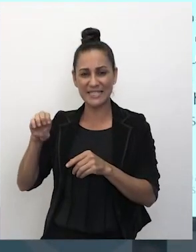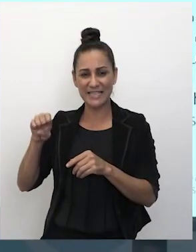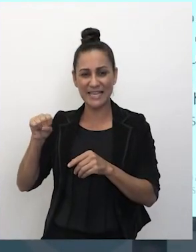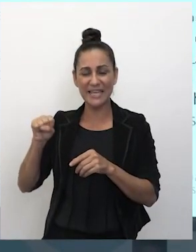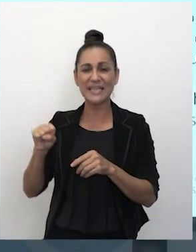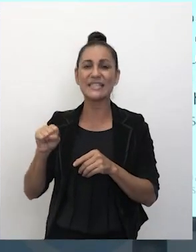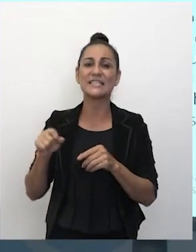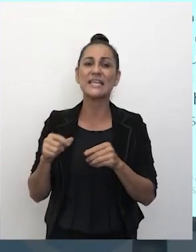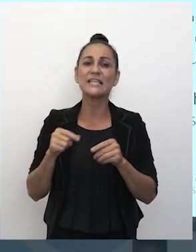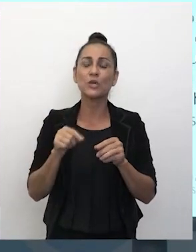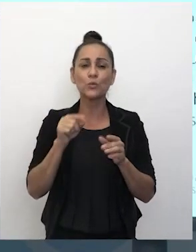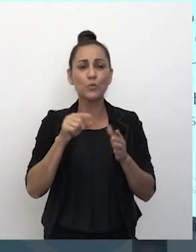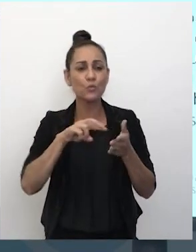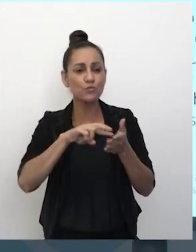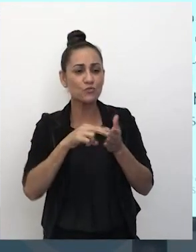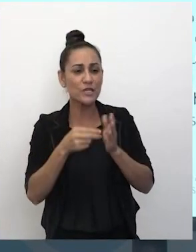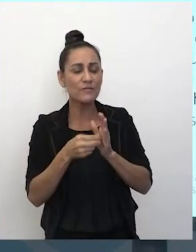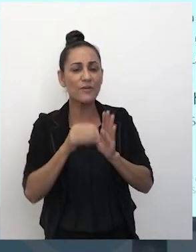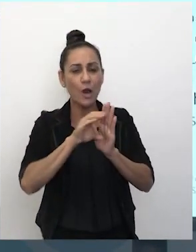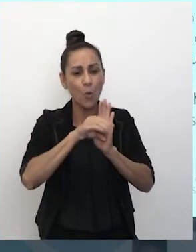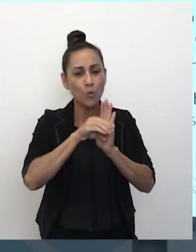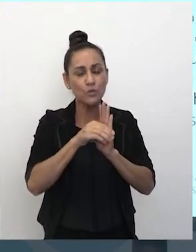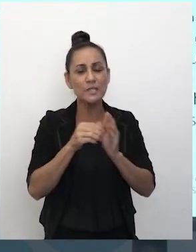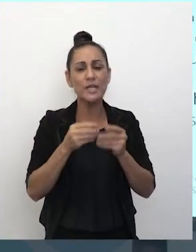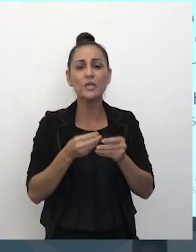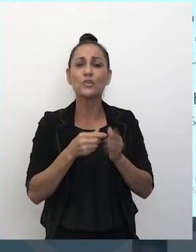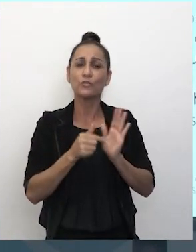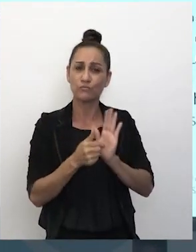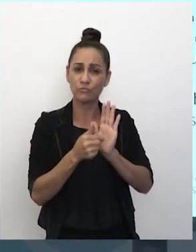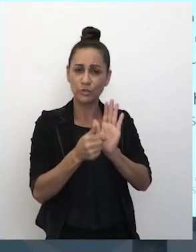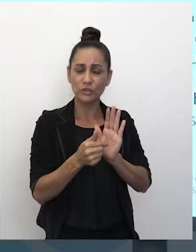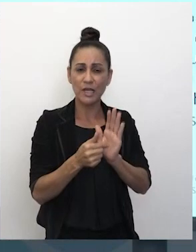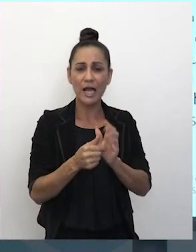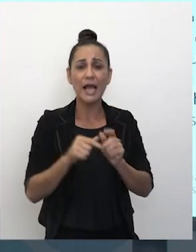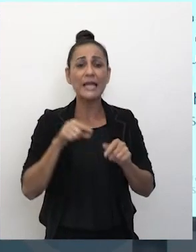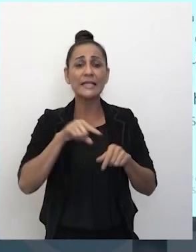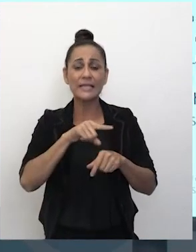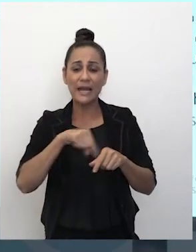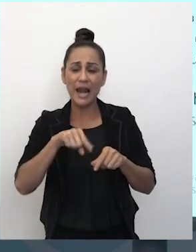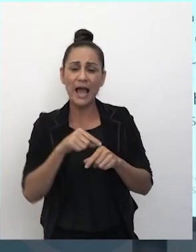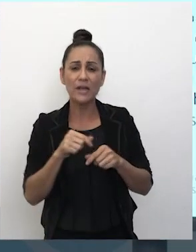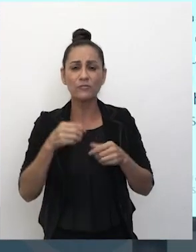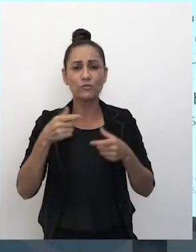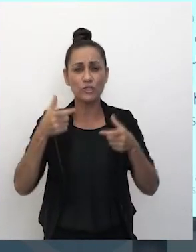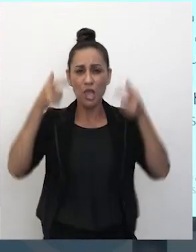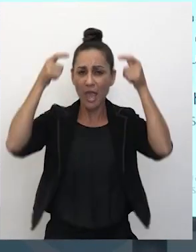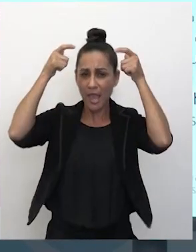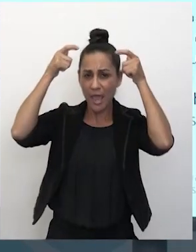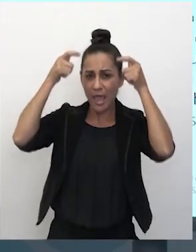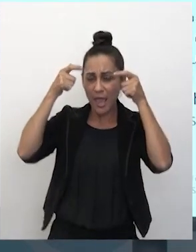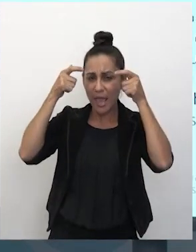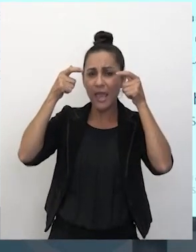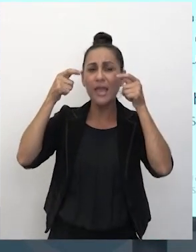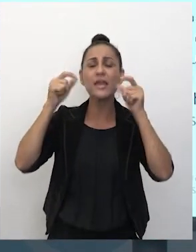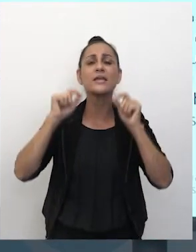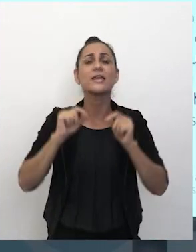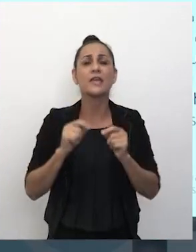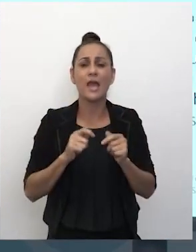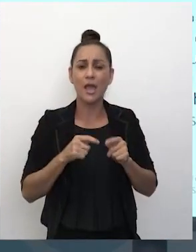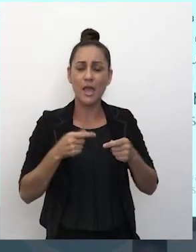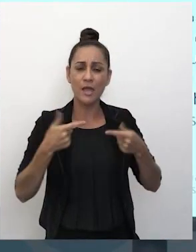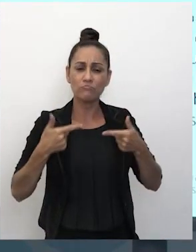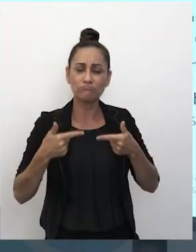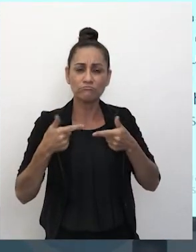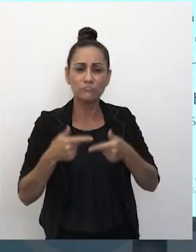geral aqui para vocês, eram pessoas ligadas à nobreza, né, pessoas que exerciam postos de nobreza, ligadas à realeza ali